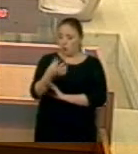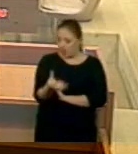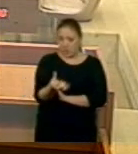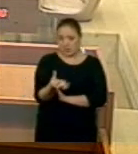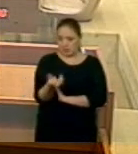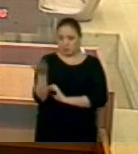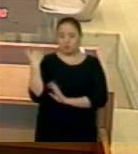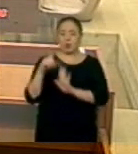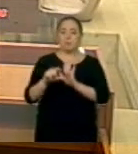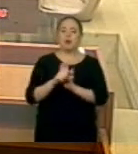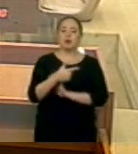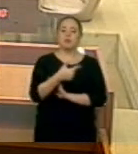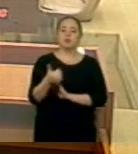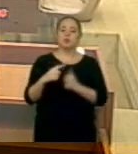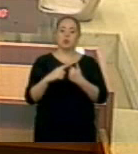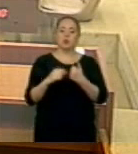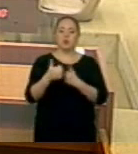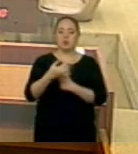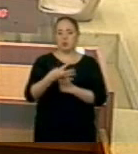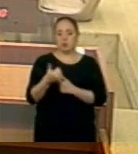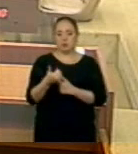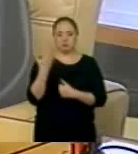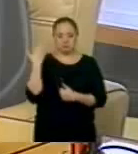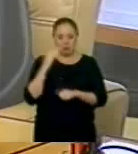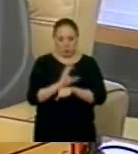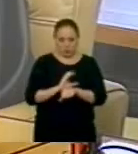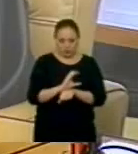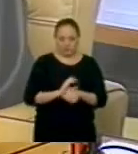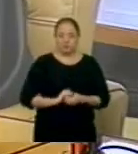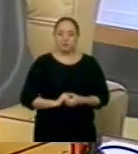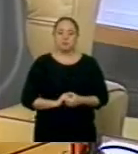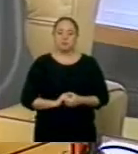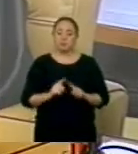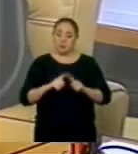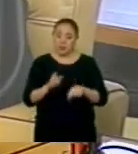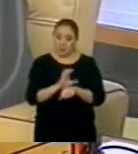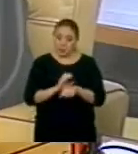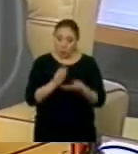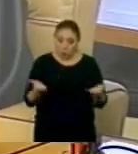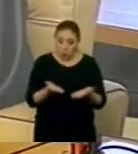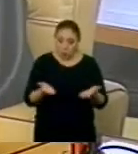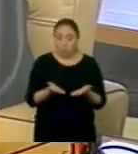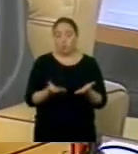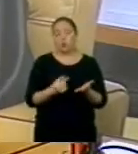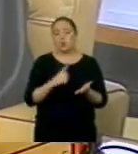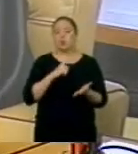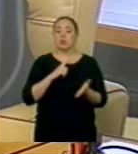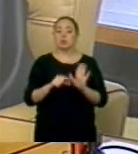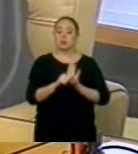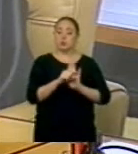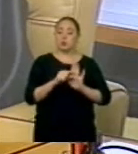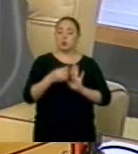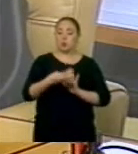1946, parágrafo 21, artigo 141. Ao passo que a Constituição vigente prevê, no inciso